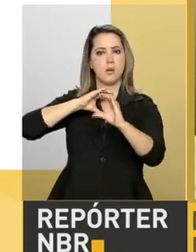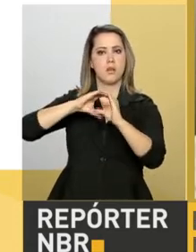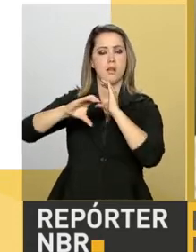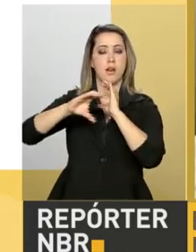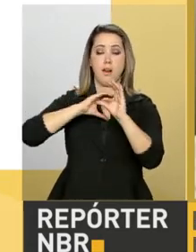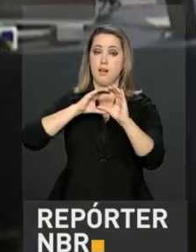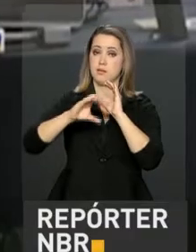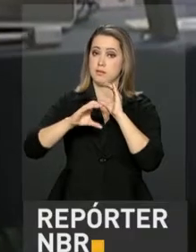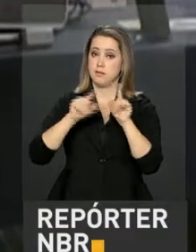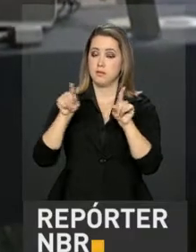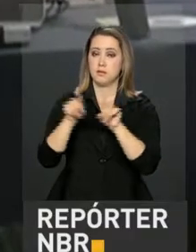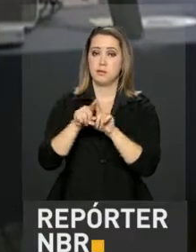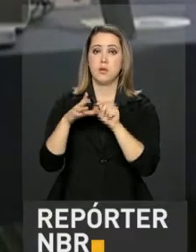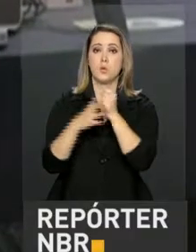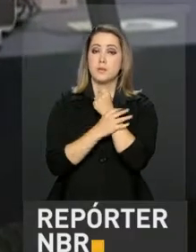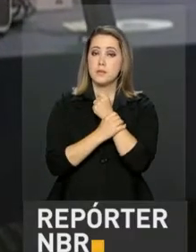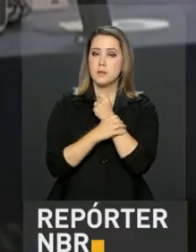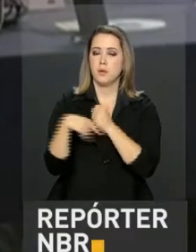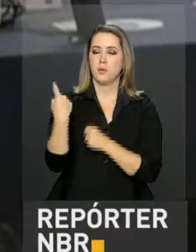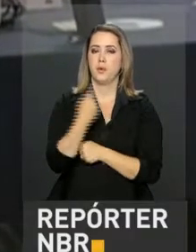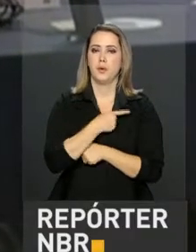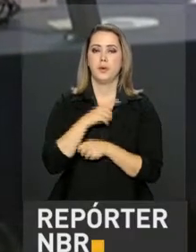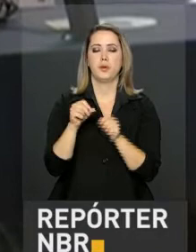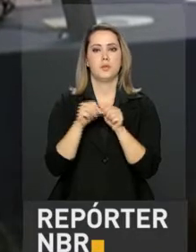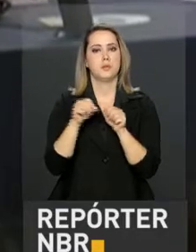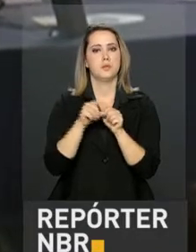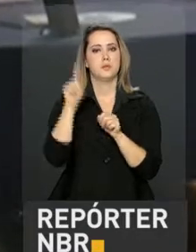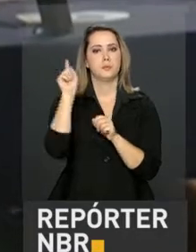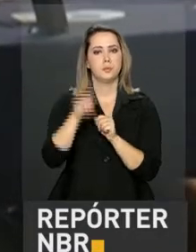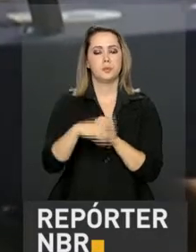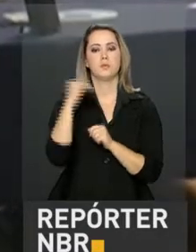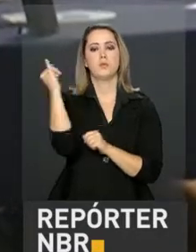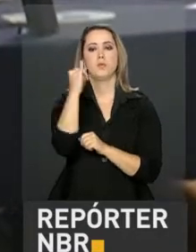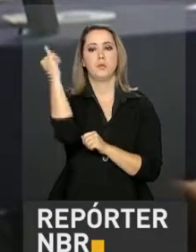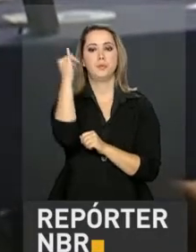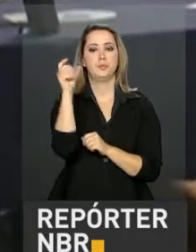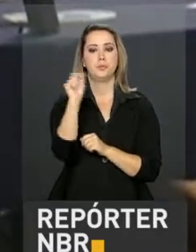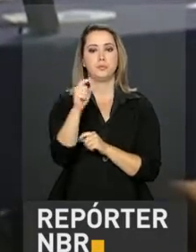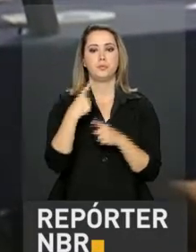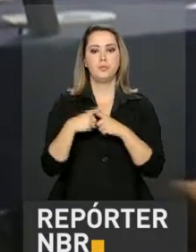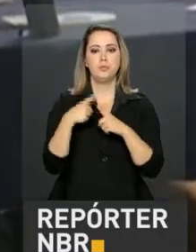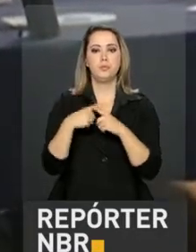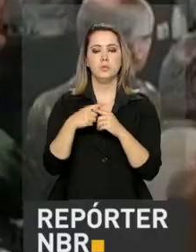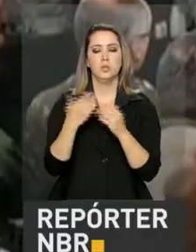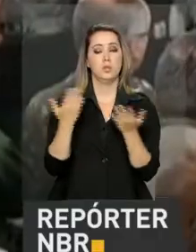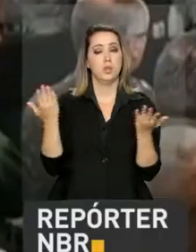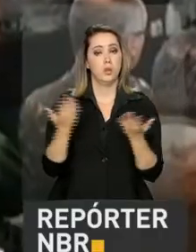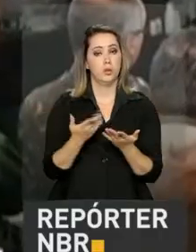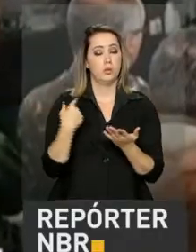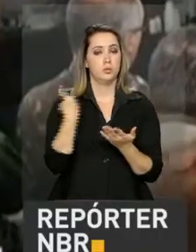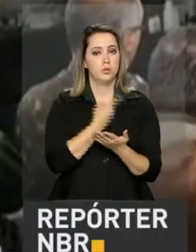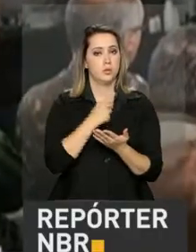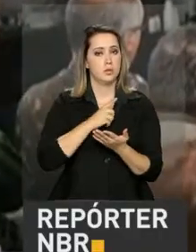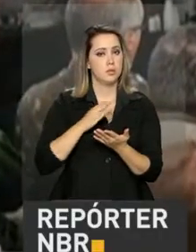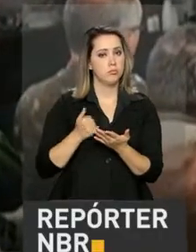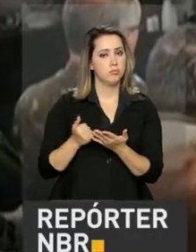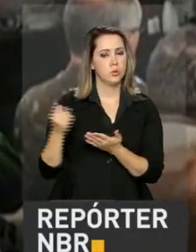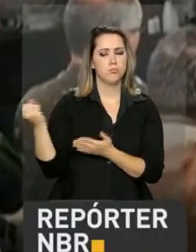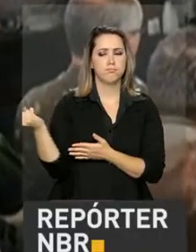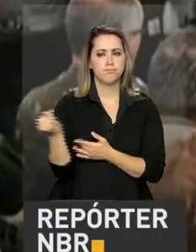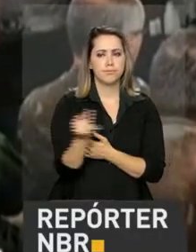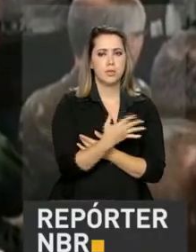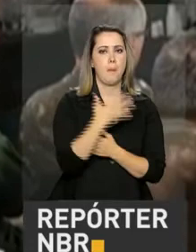nós acabamos de realizar. Esse evento ele é extremamente importante, porque a partir de agora nós teremos muita